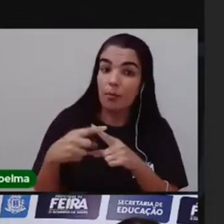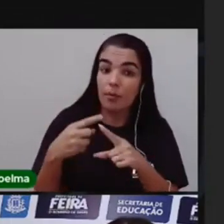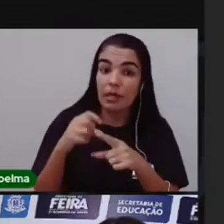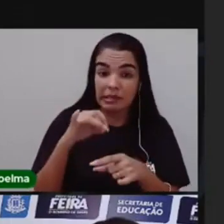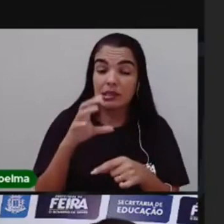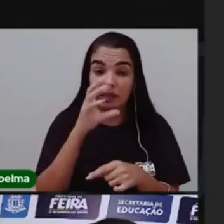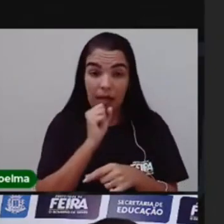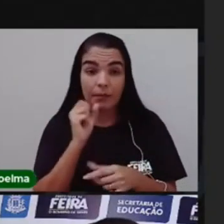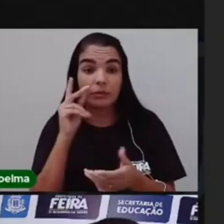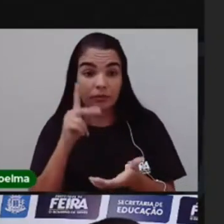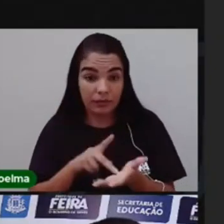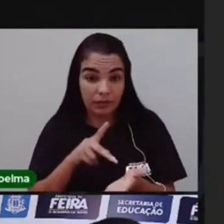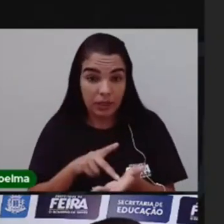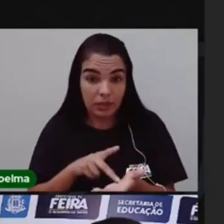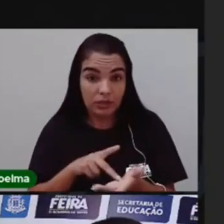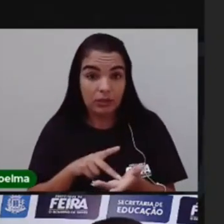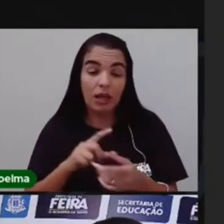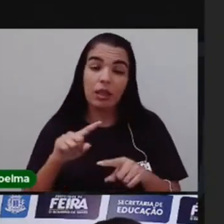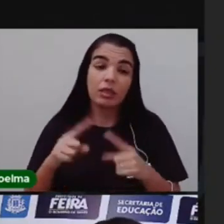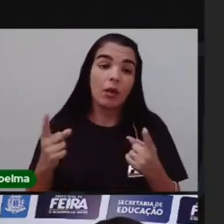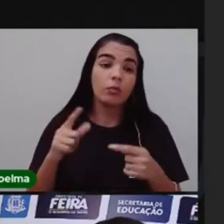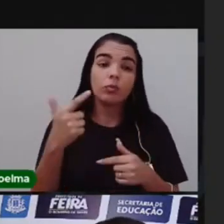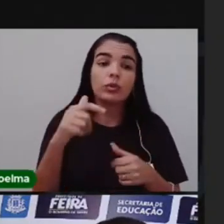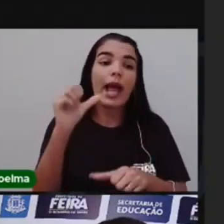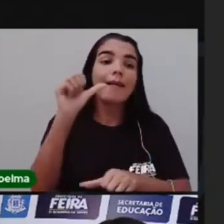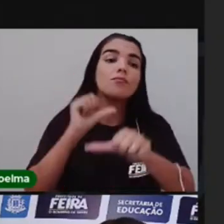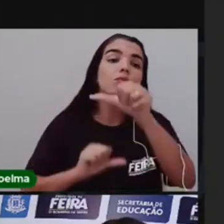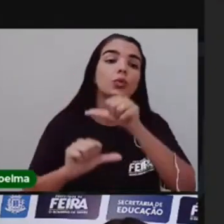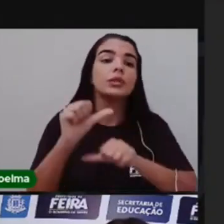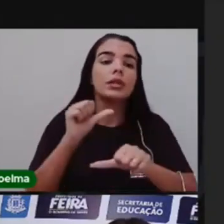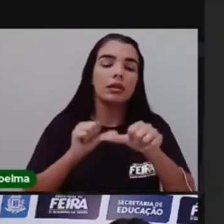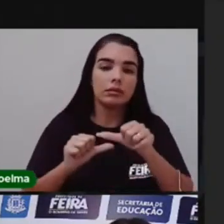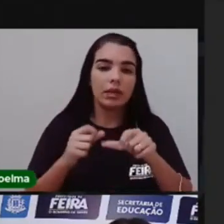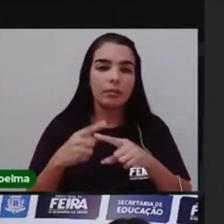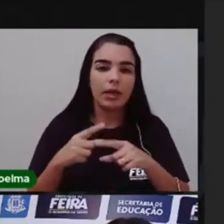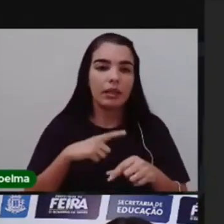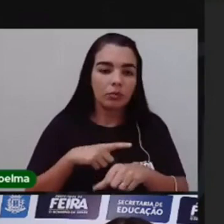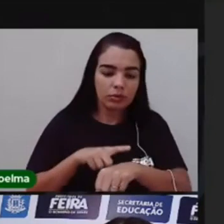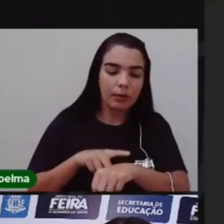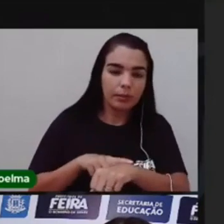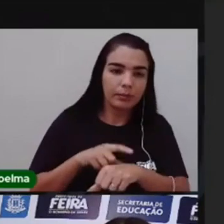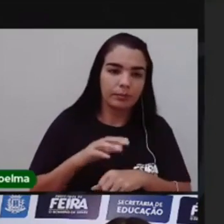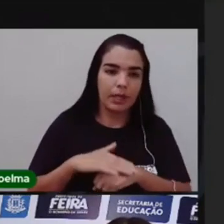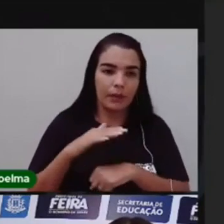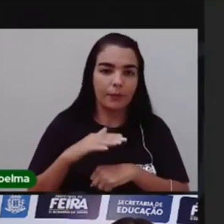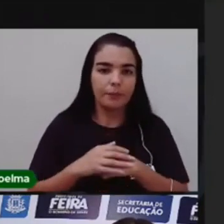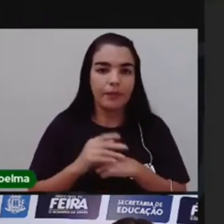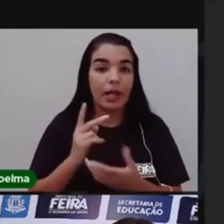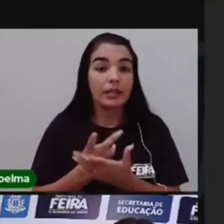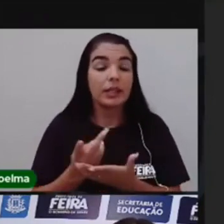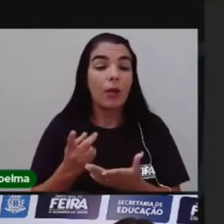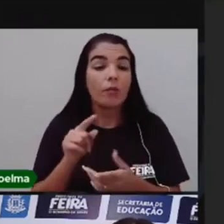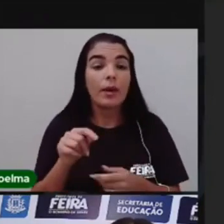sábado mesmo, não vai ocorrer a mudança, né? Que necessita de um tempinho maior para que aconteça. Então, o que vocês